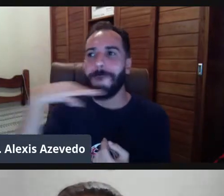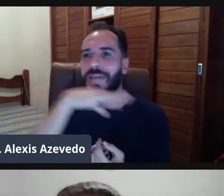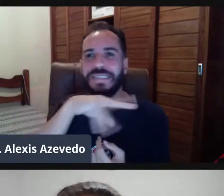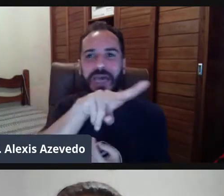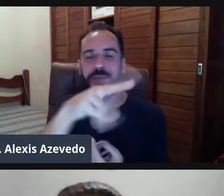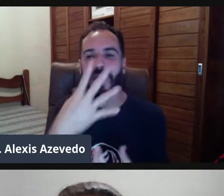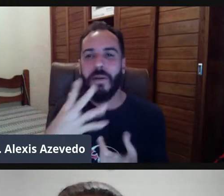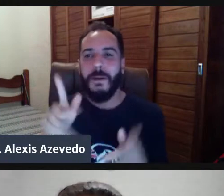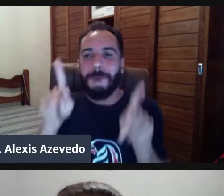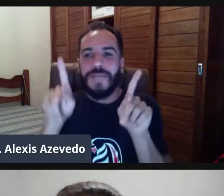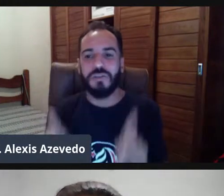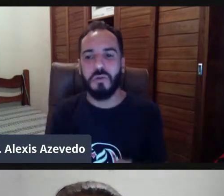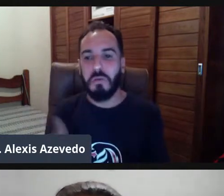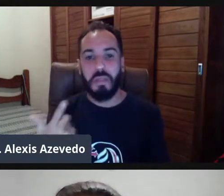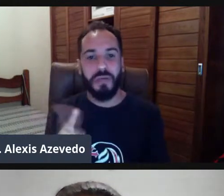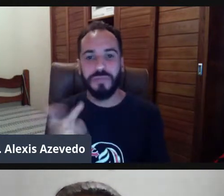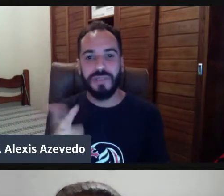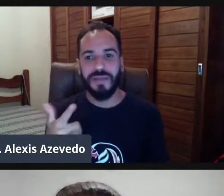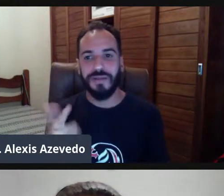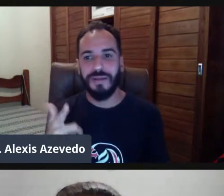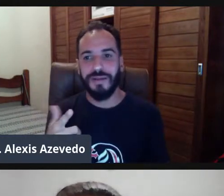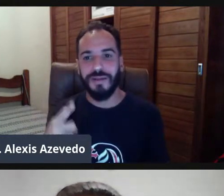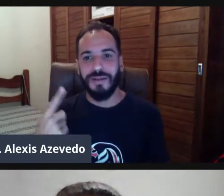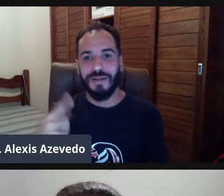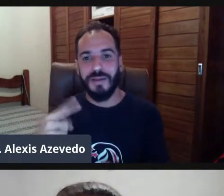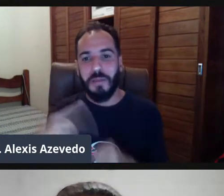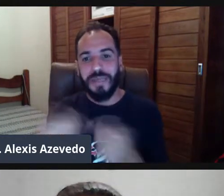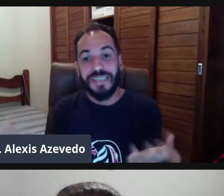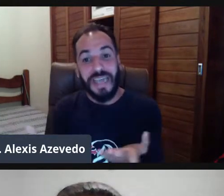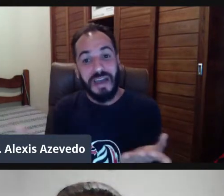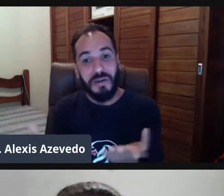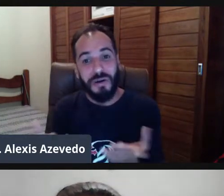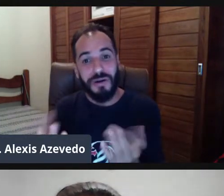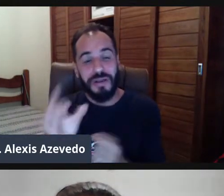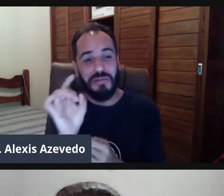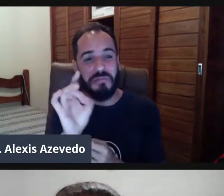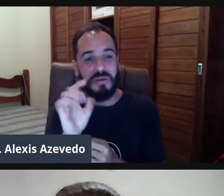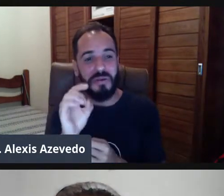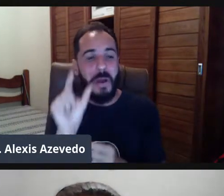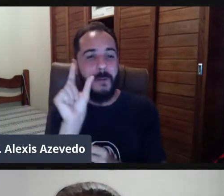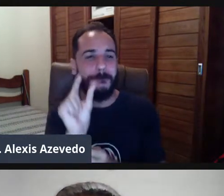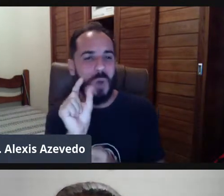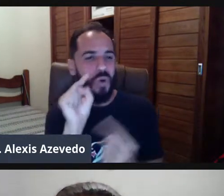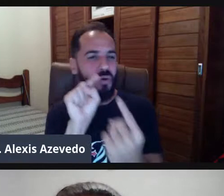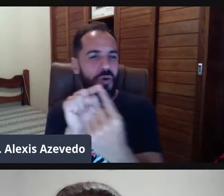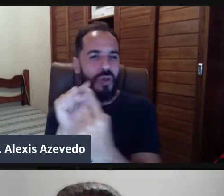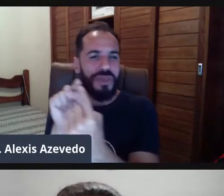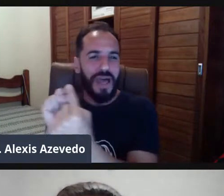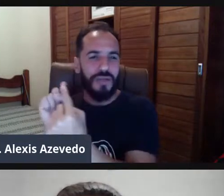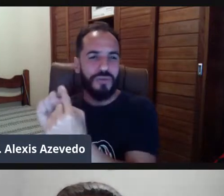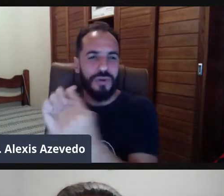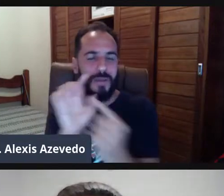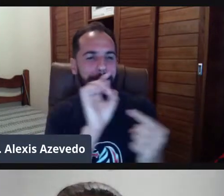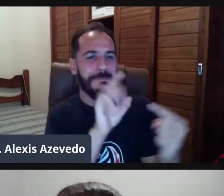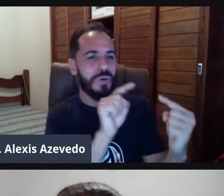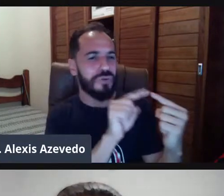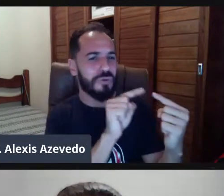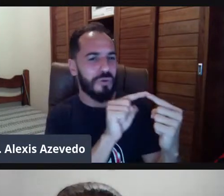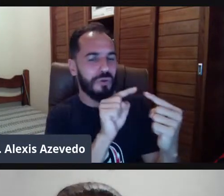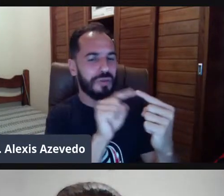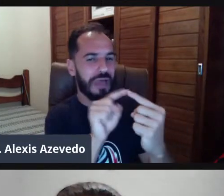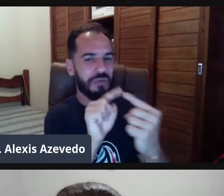relações ficaram chapadas, né? Ficaram muito limitadas nesse espaço, nesse